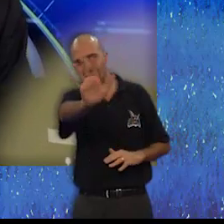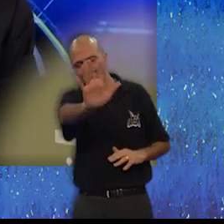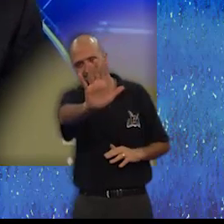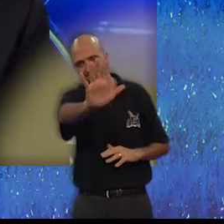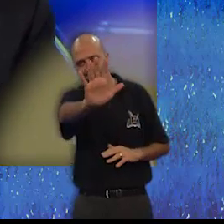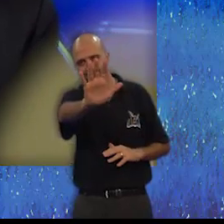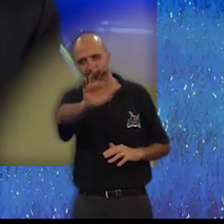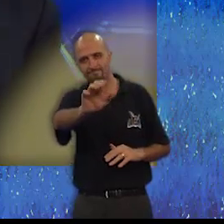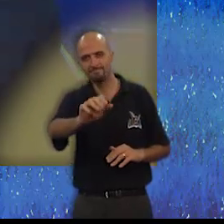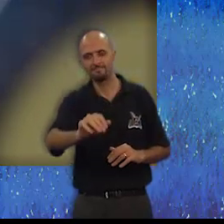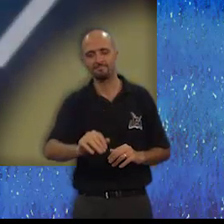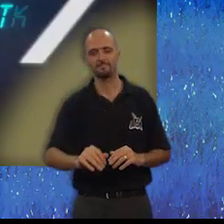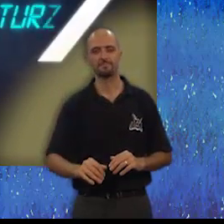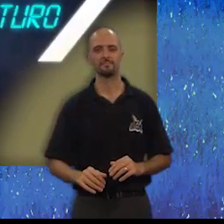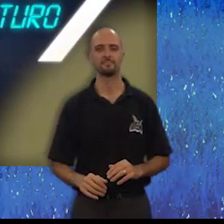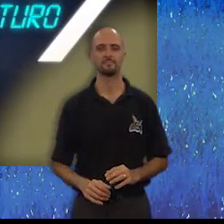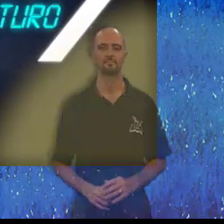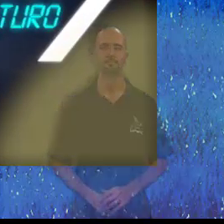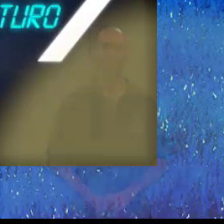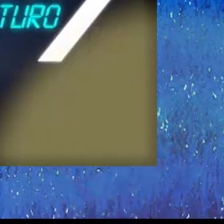já.